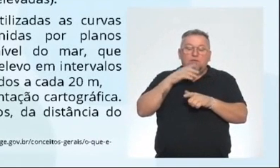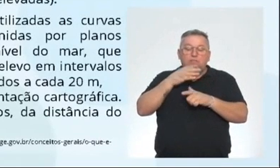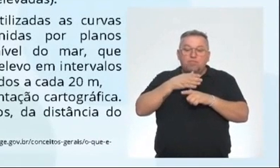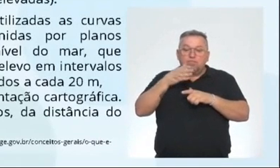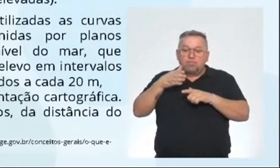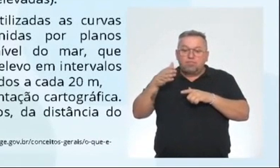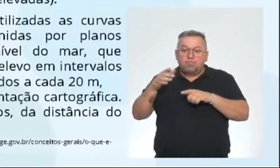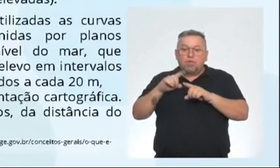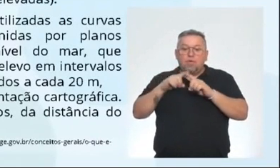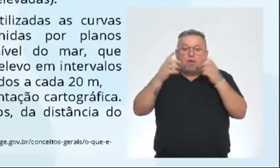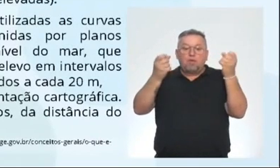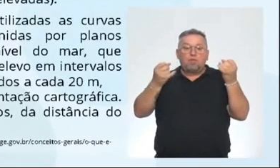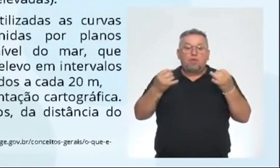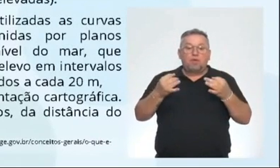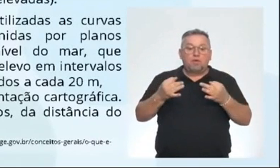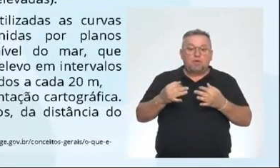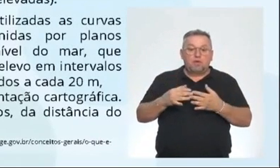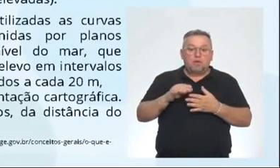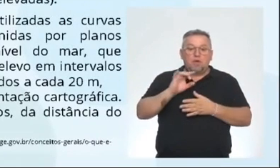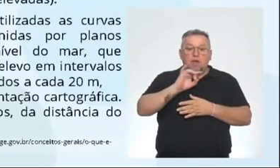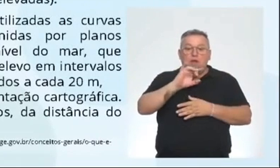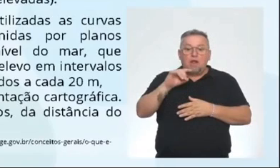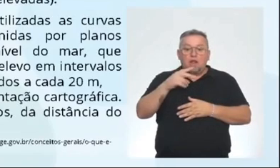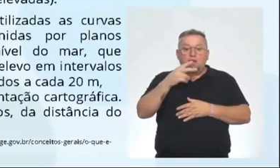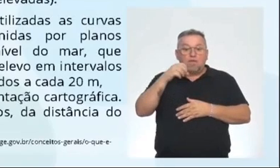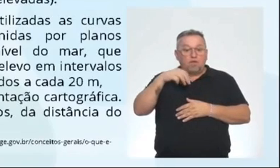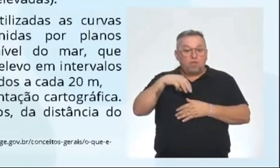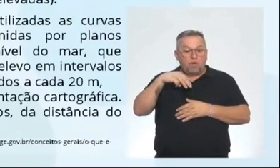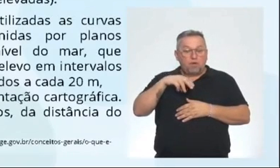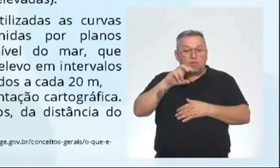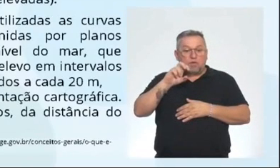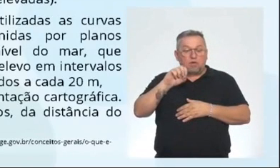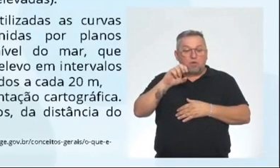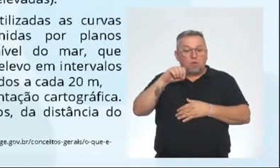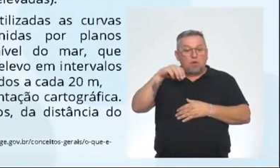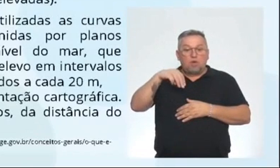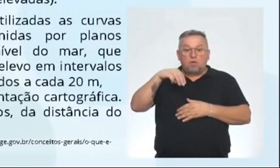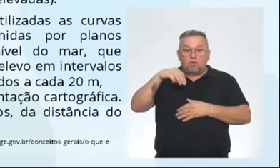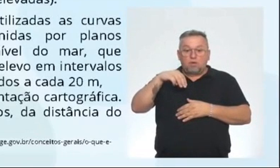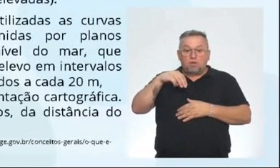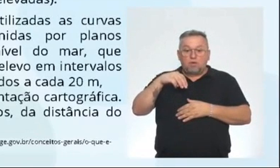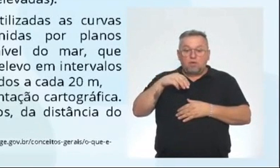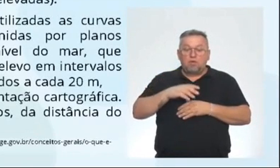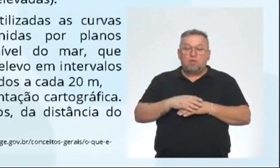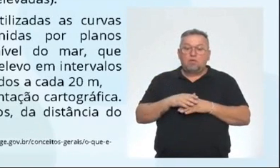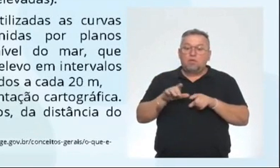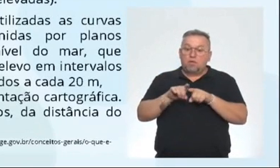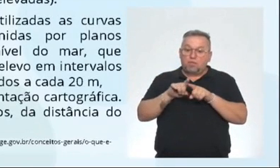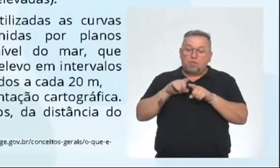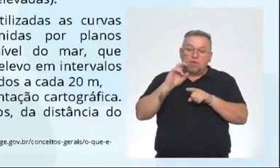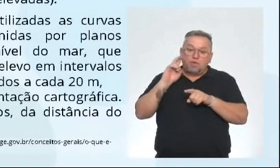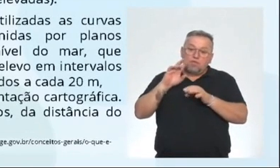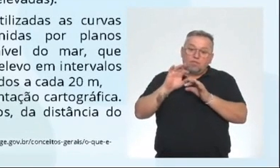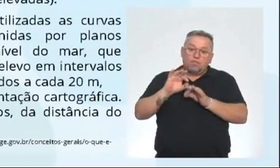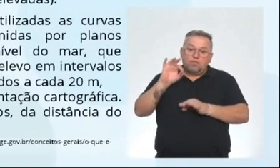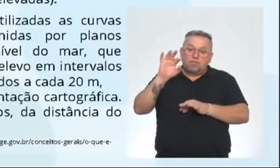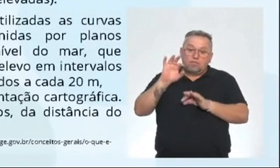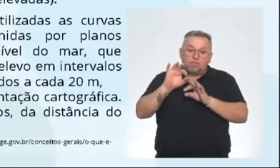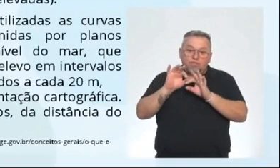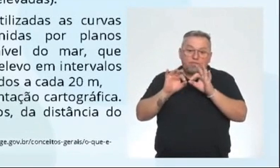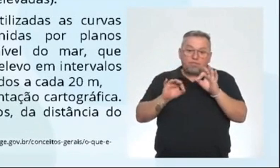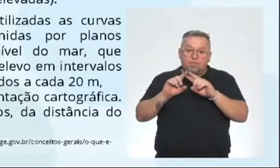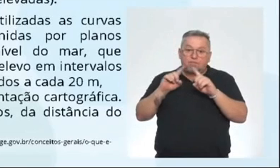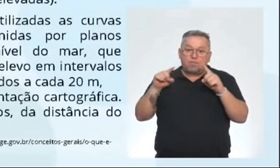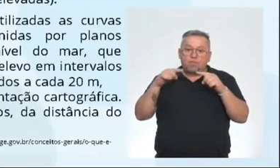regulares, definidos a cada 20 metros, 50 metros, vai depender aí da altitude, tá? Conforme